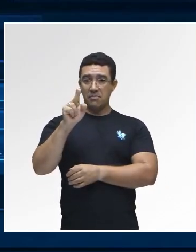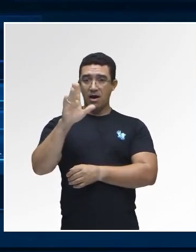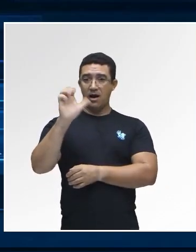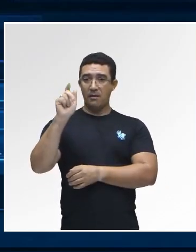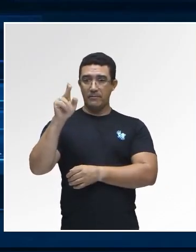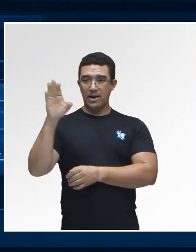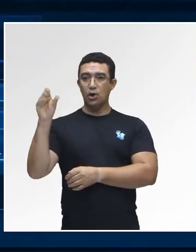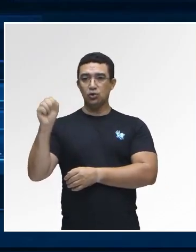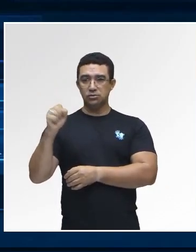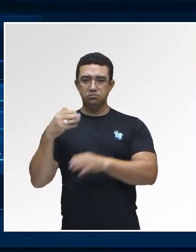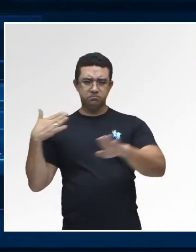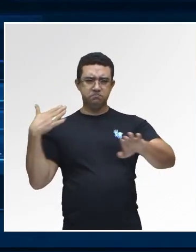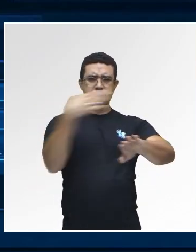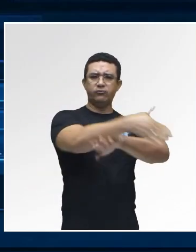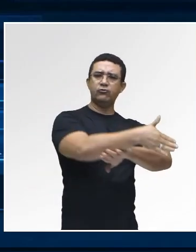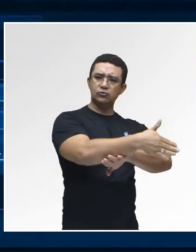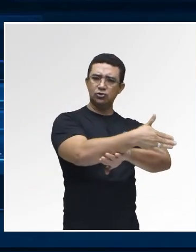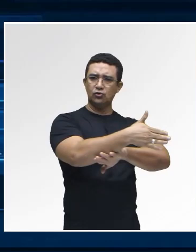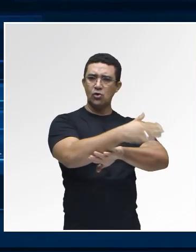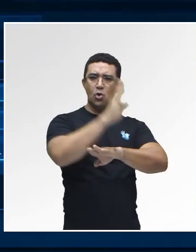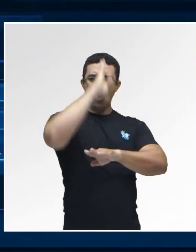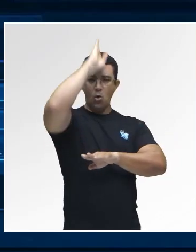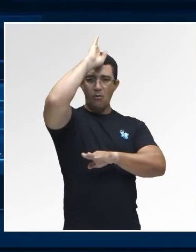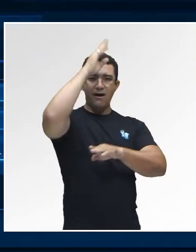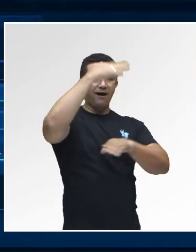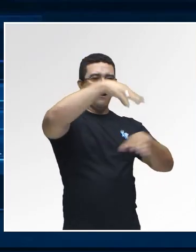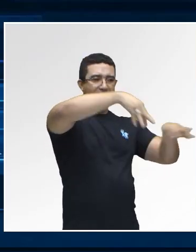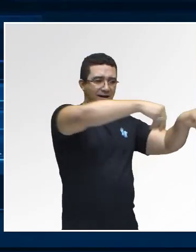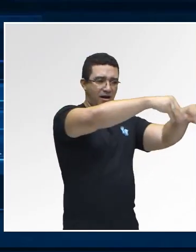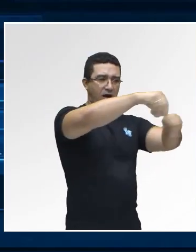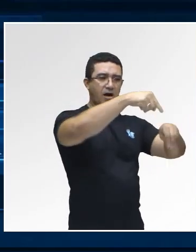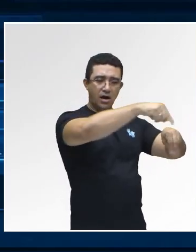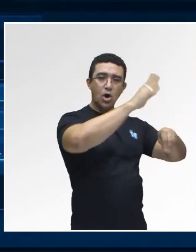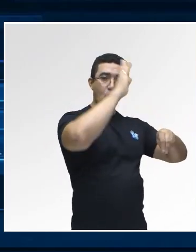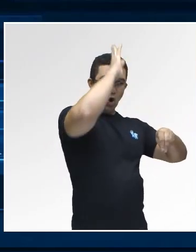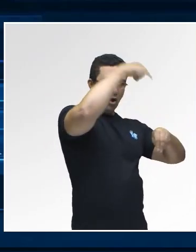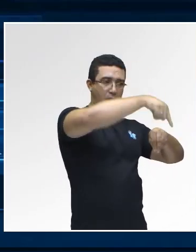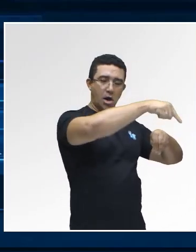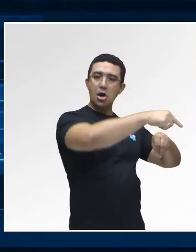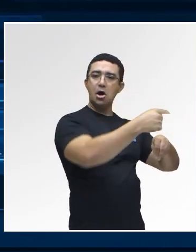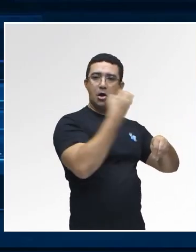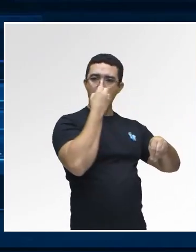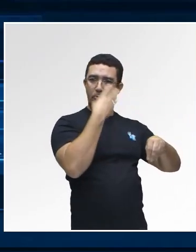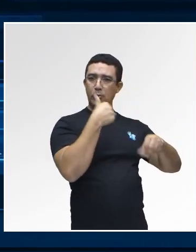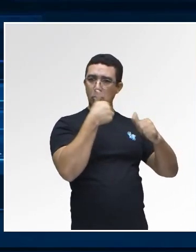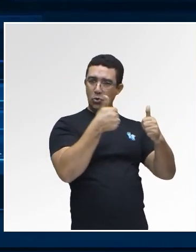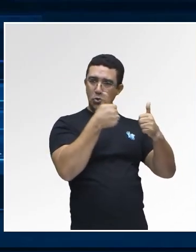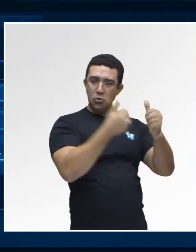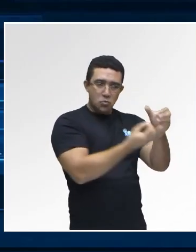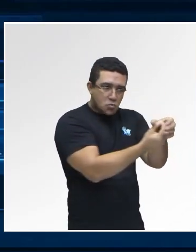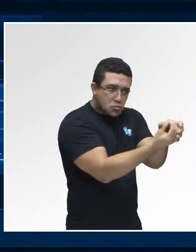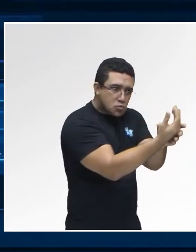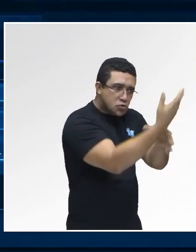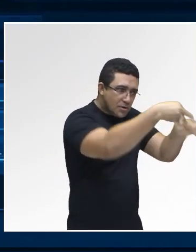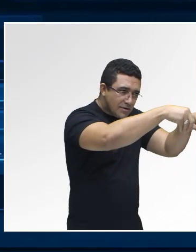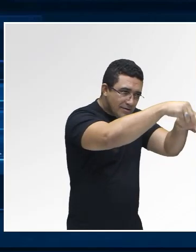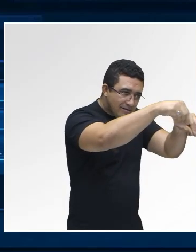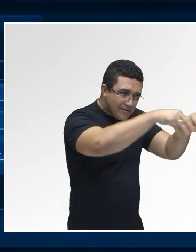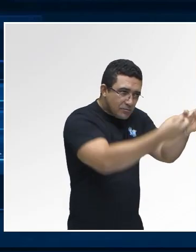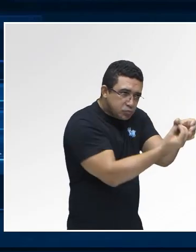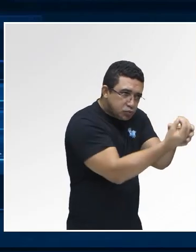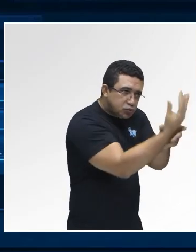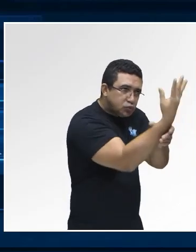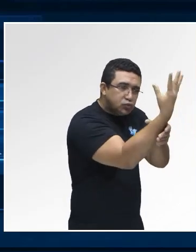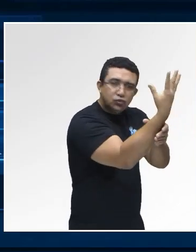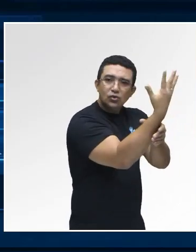romano tinha o solo fértil, apto à plantação, à produção. Esses povos germânicos